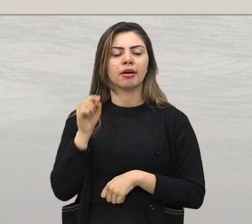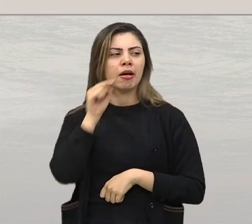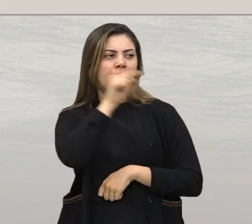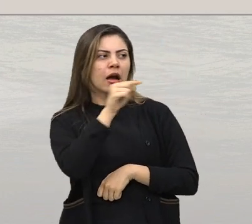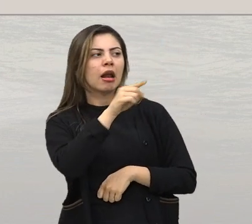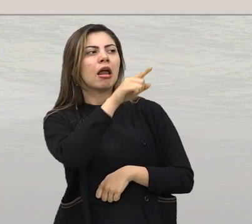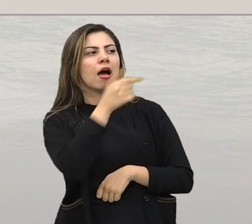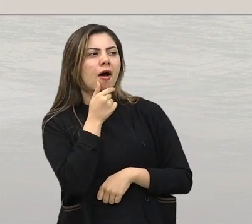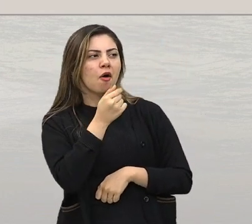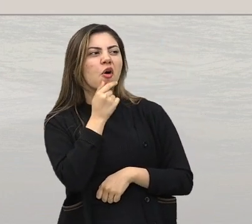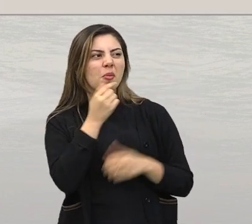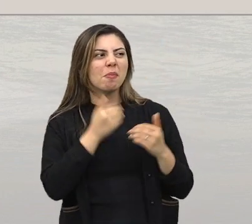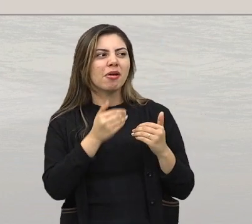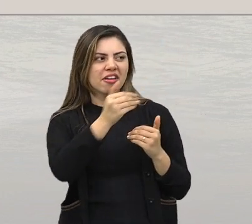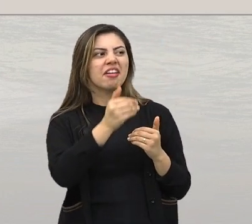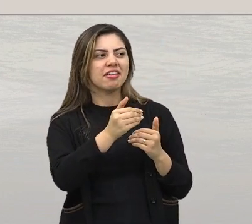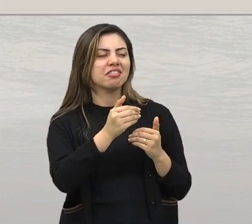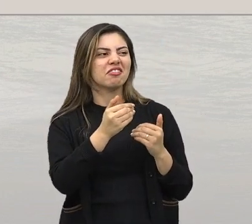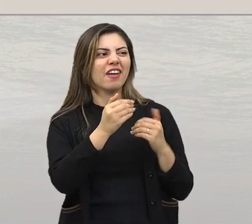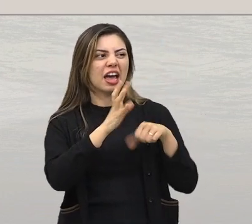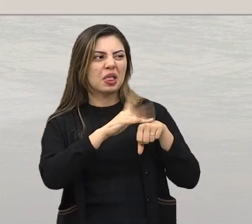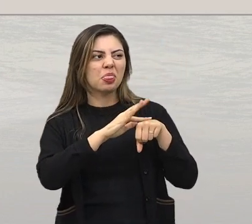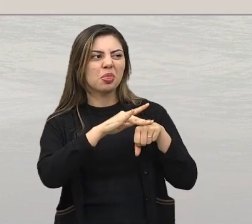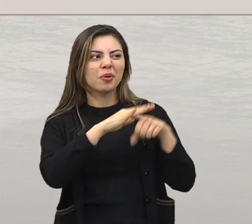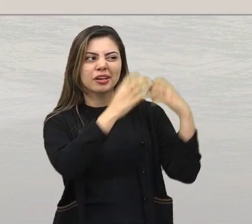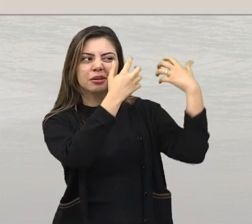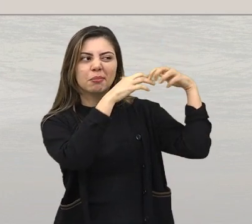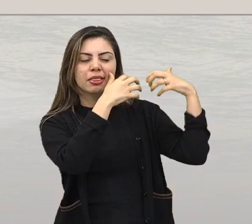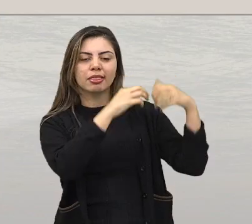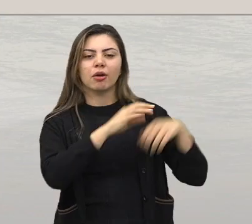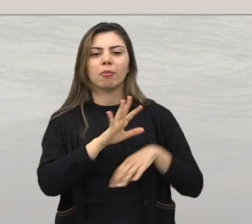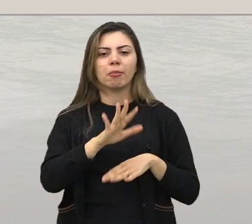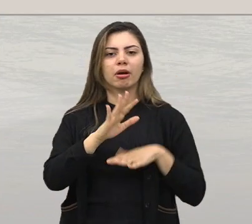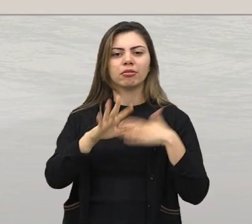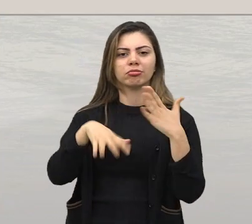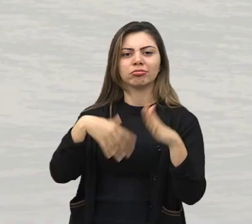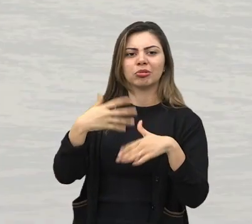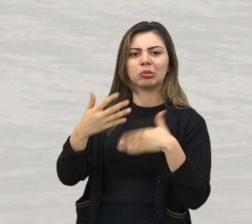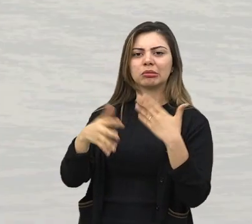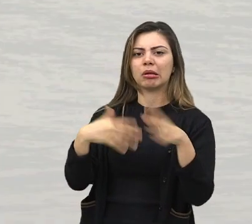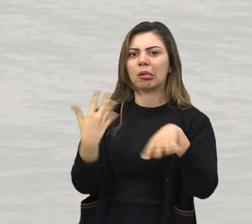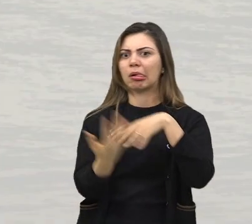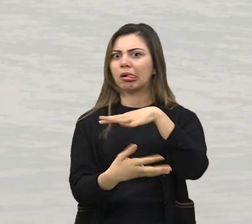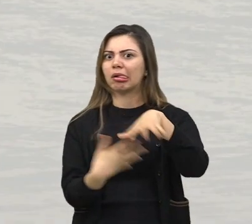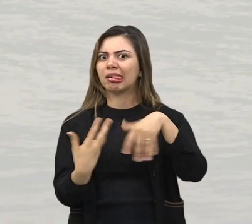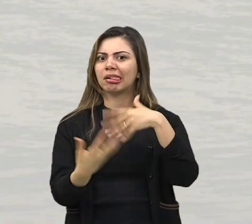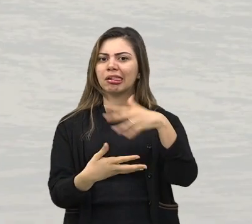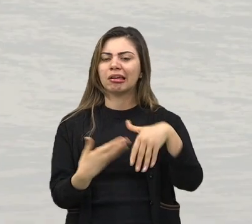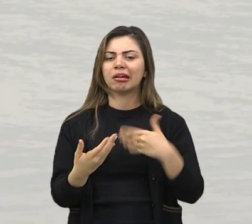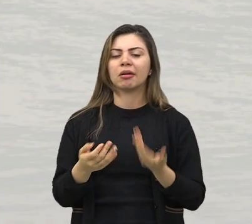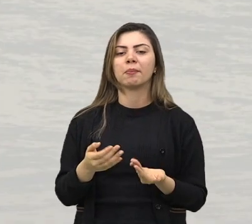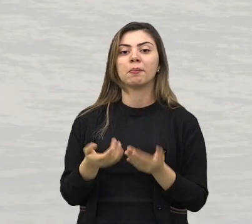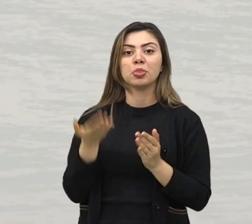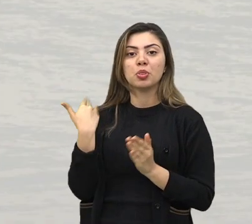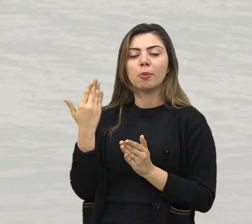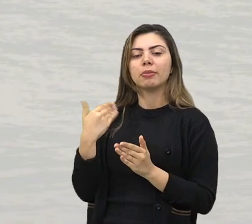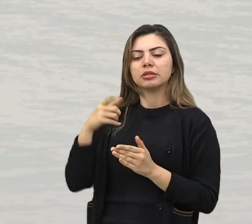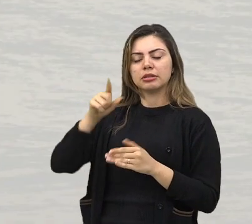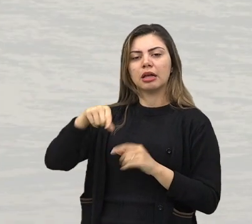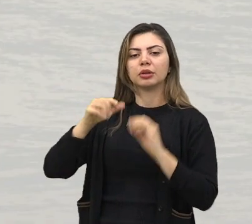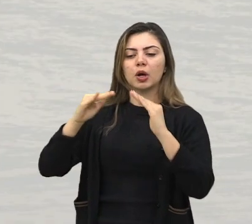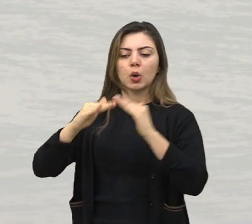Ele é o próximo! Mas logo as coisas começaram a sair do controle. O que antes era um lugar para